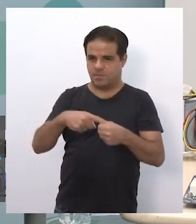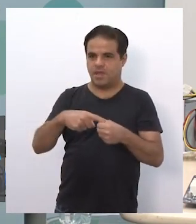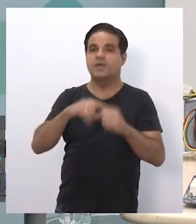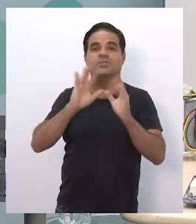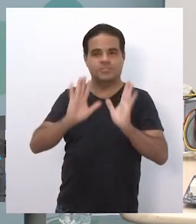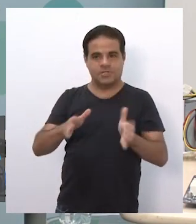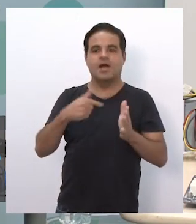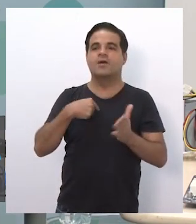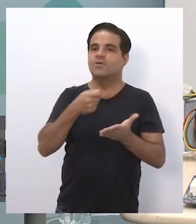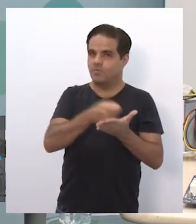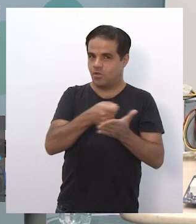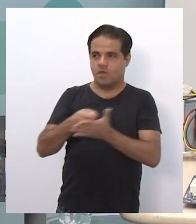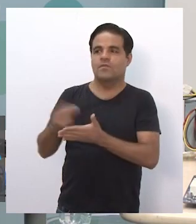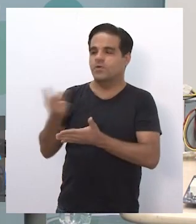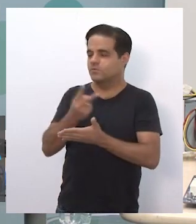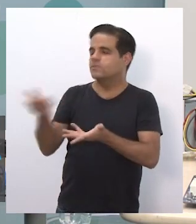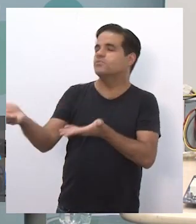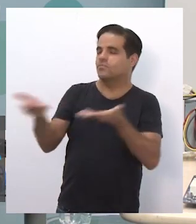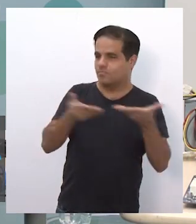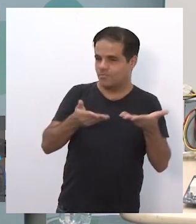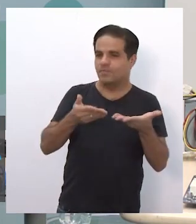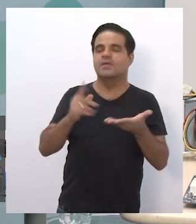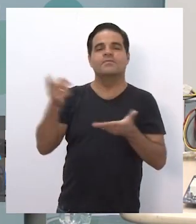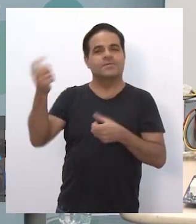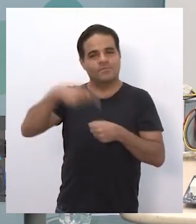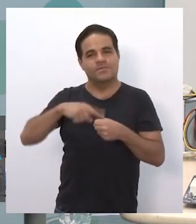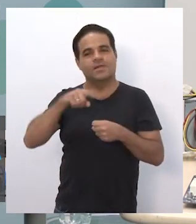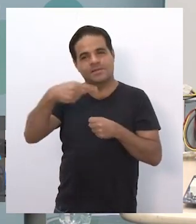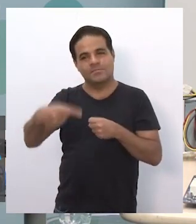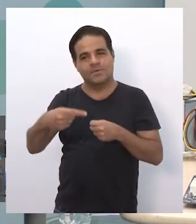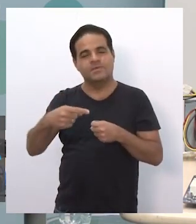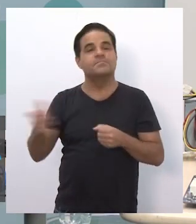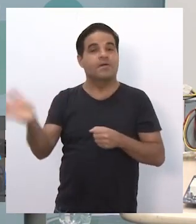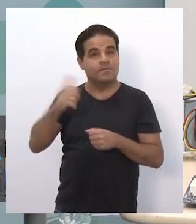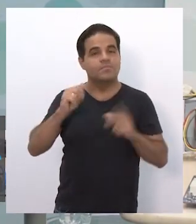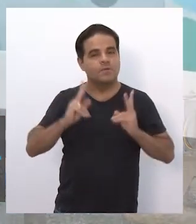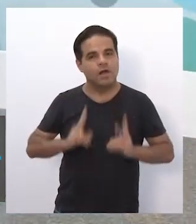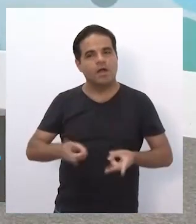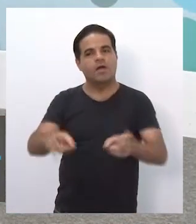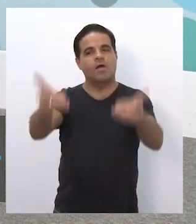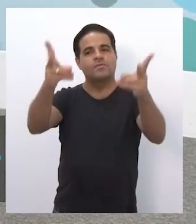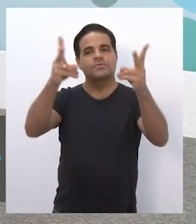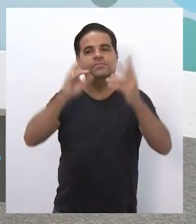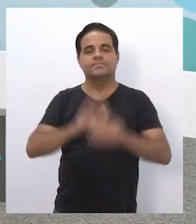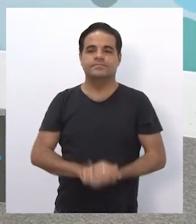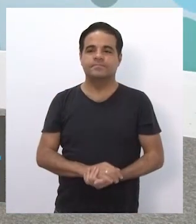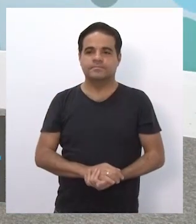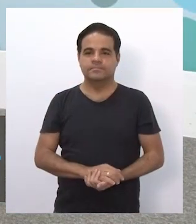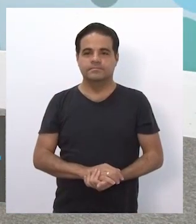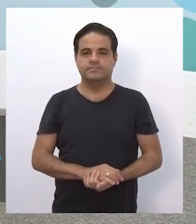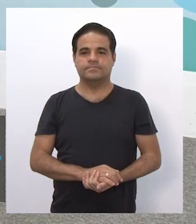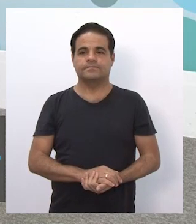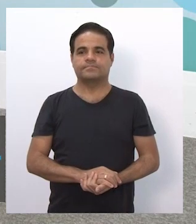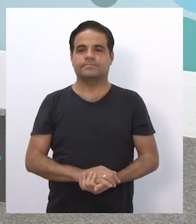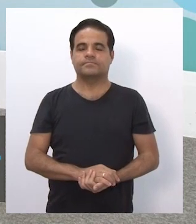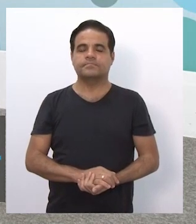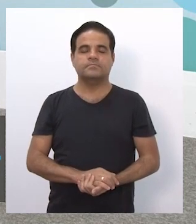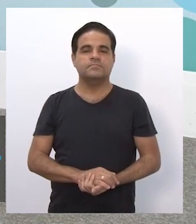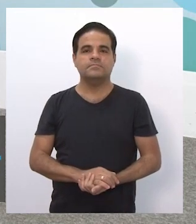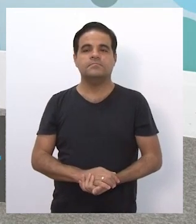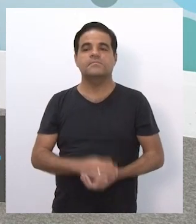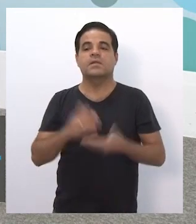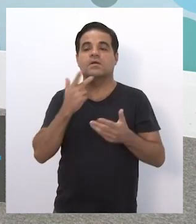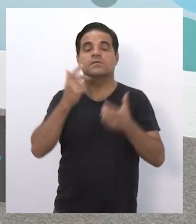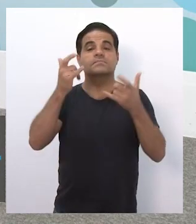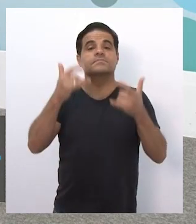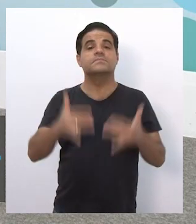estou convidando os dois para voltarem. Mas vamos lá. Então, legal. Agora, eu queria falar um